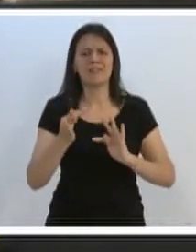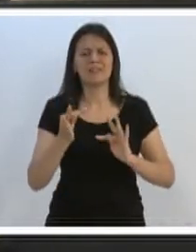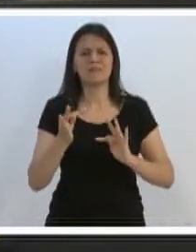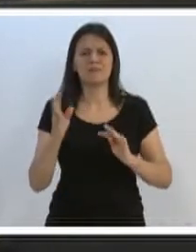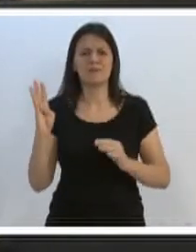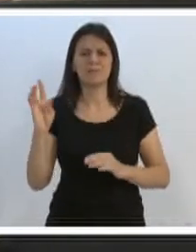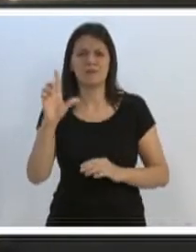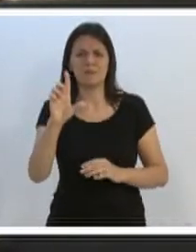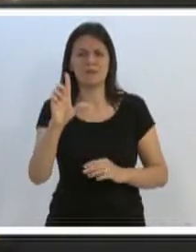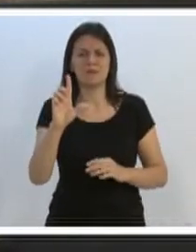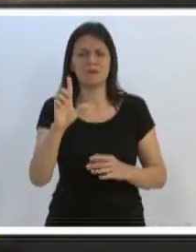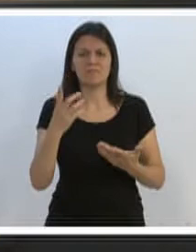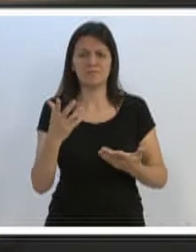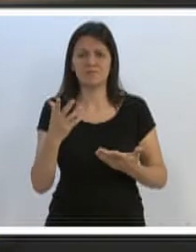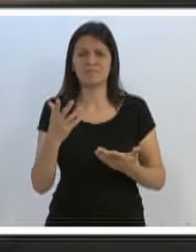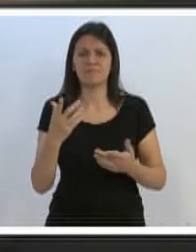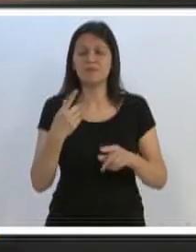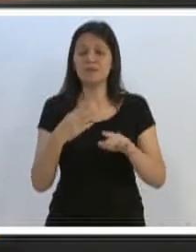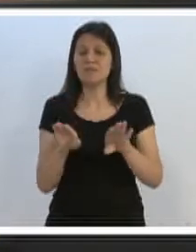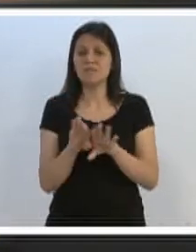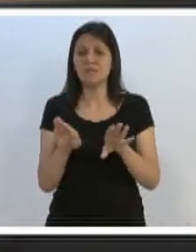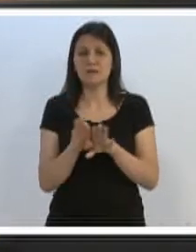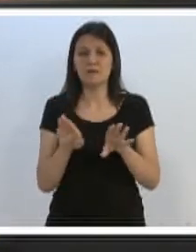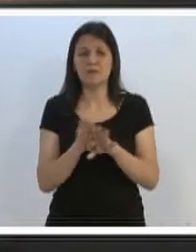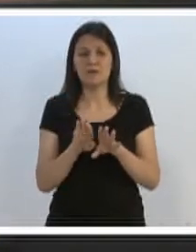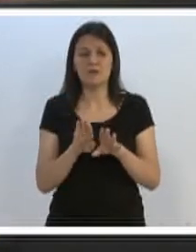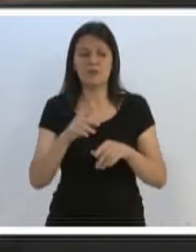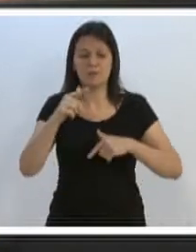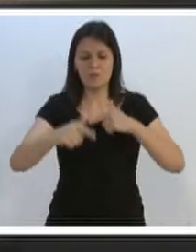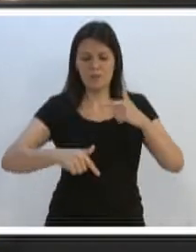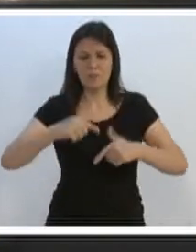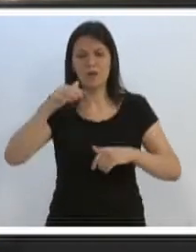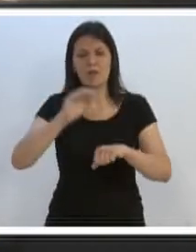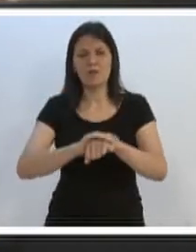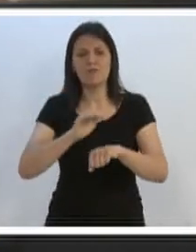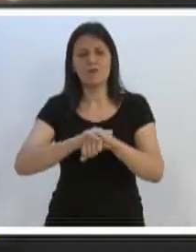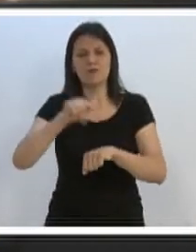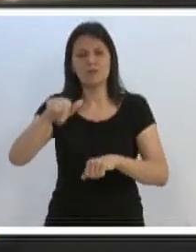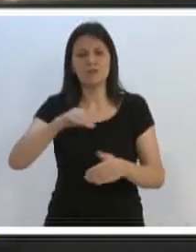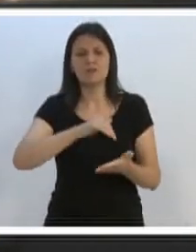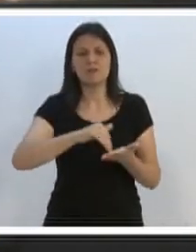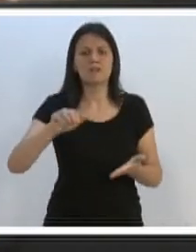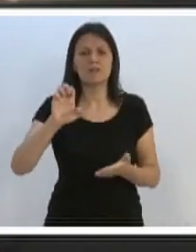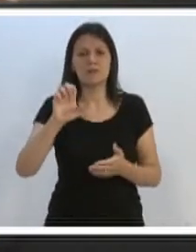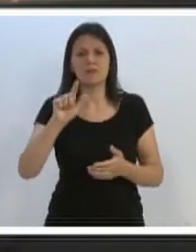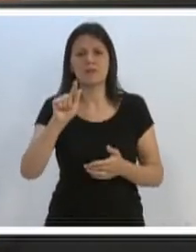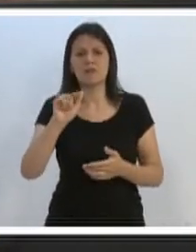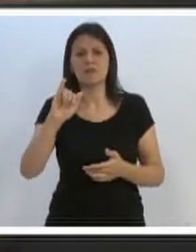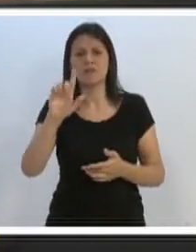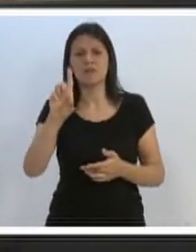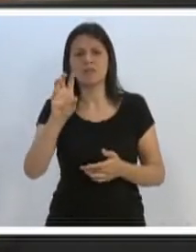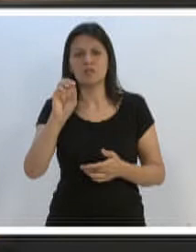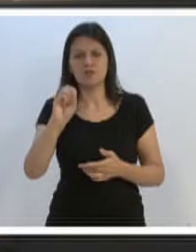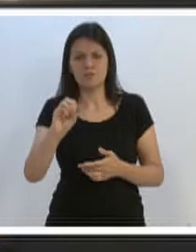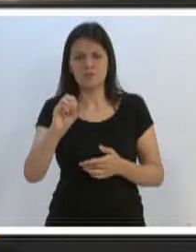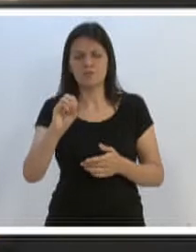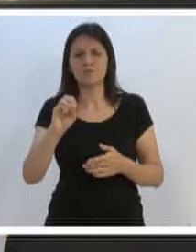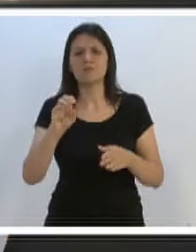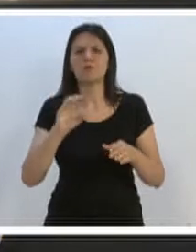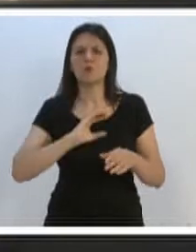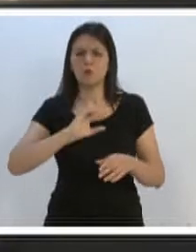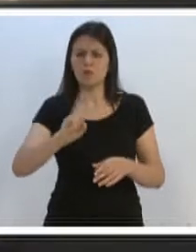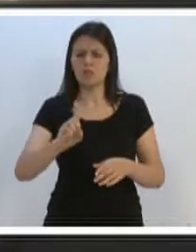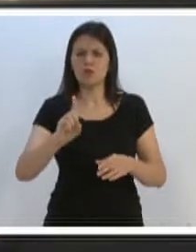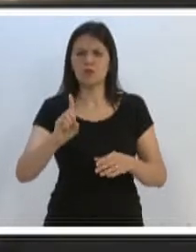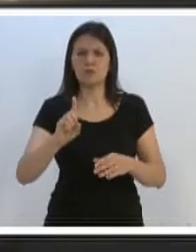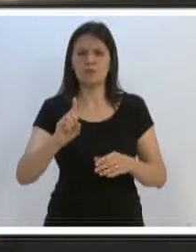trabalho fantástico. E ressaltar aqui o trabalho feito também pelo secretário Egídio Beckhauser e pelo Serginho, coordenador técnico,